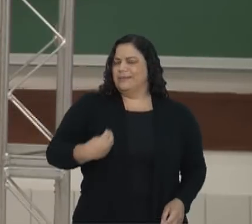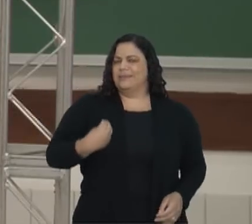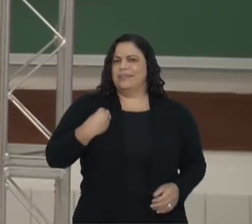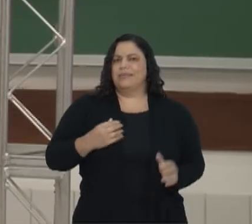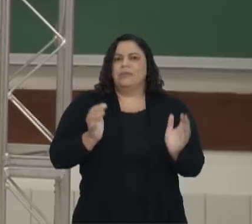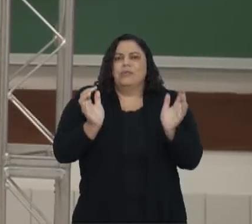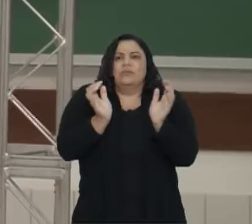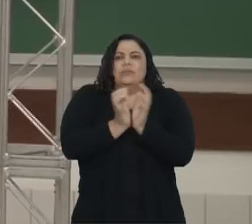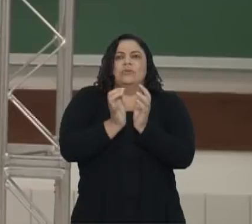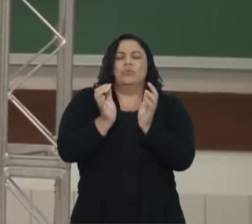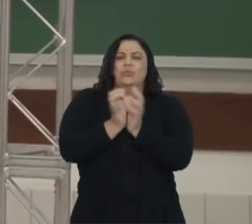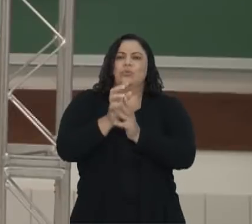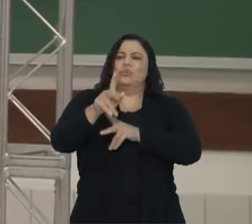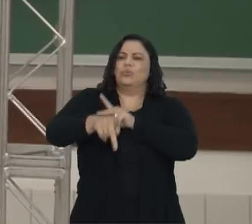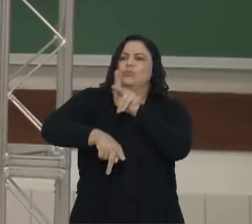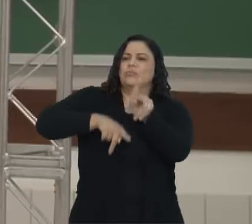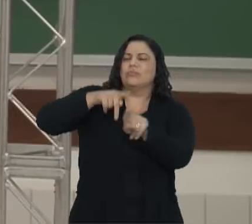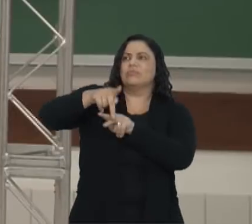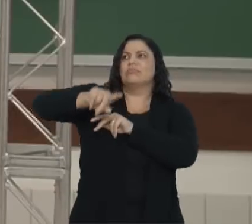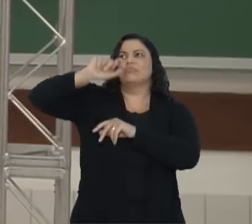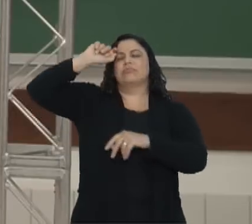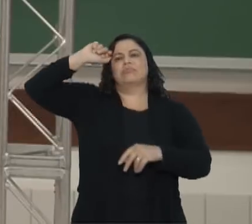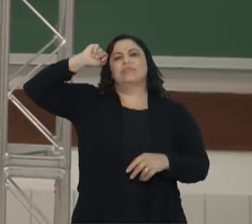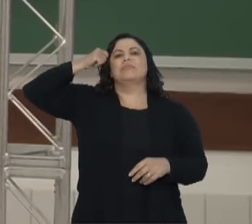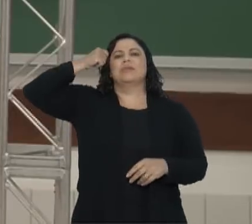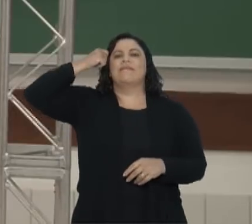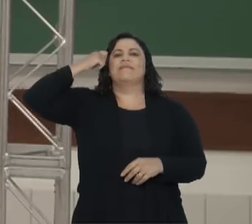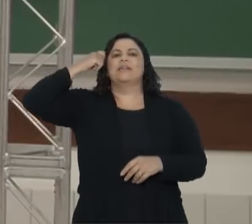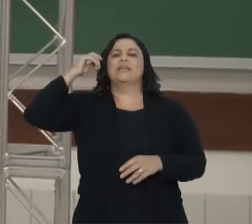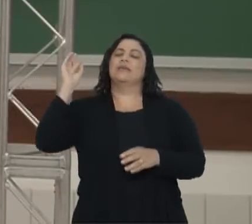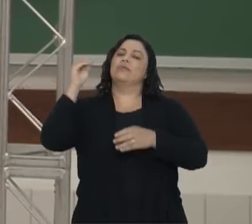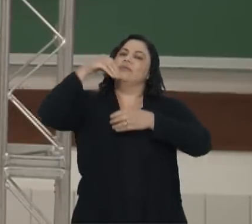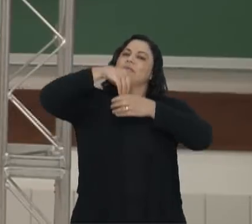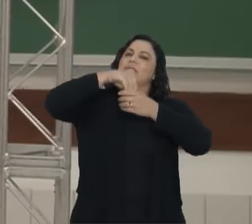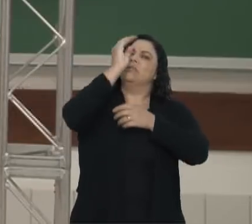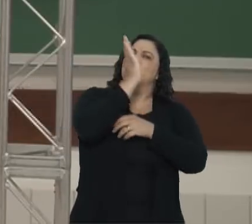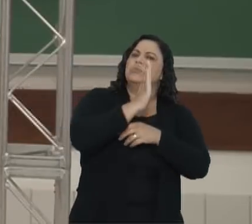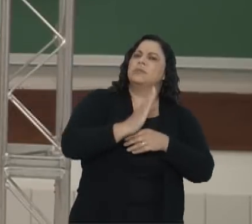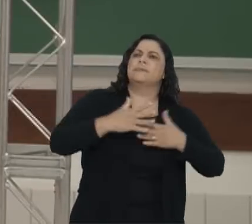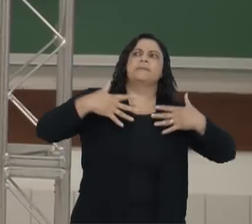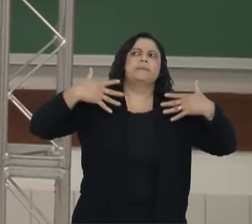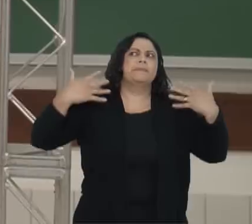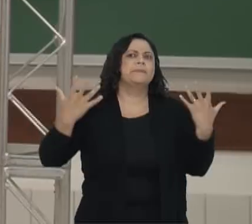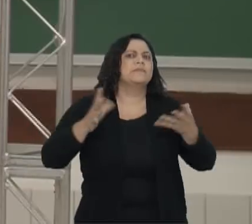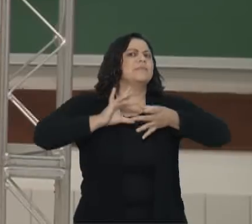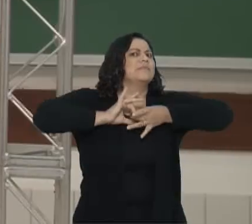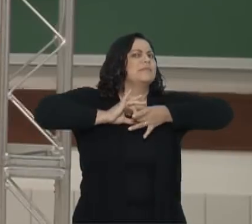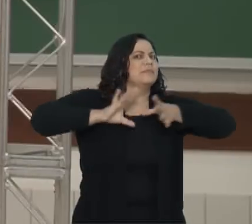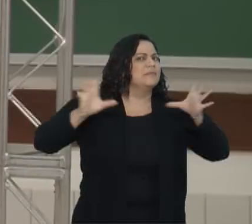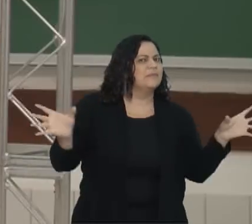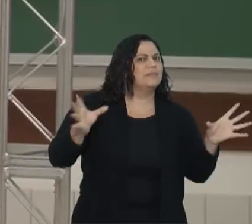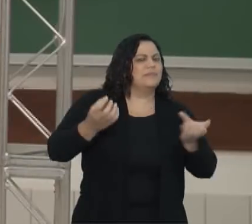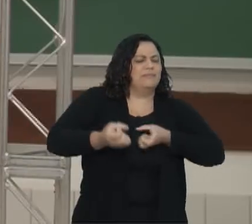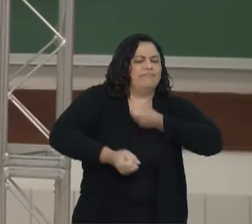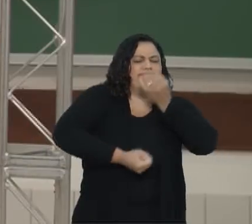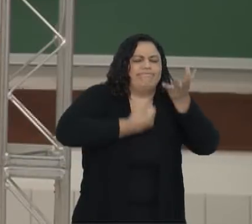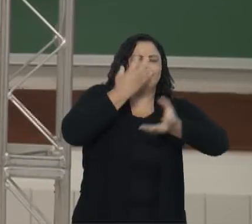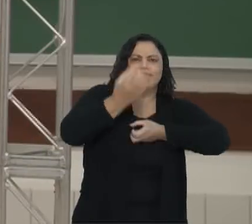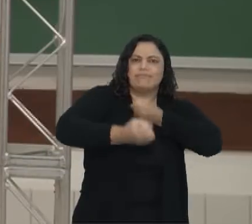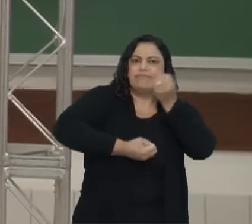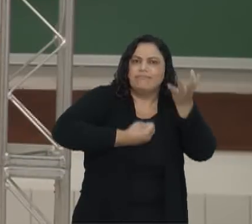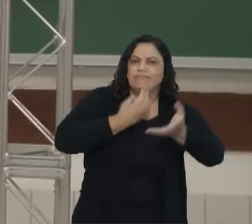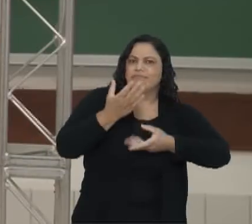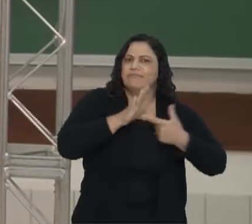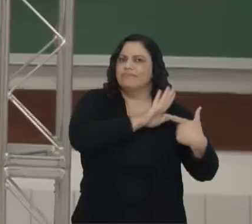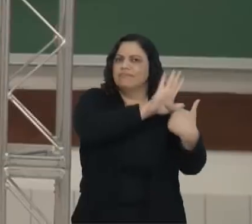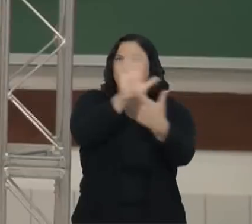no Brasil, da riqueza da sua cultura, e será que há uma liberdade para expressar de forma completa essa